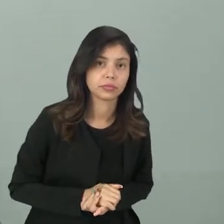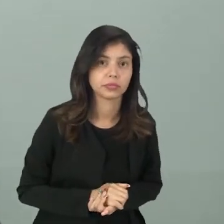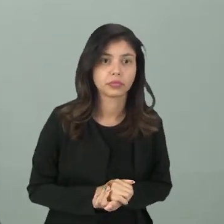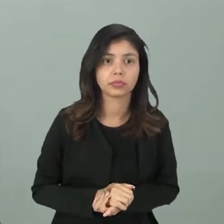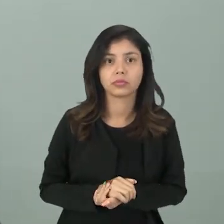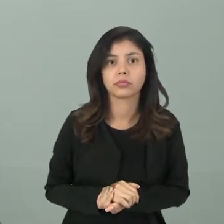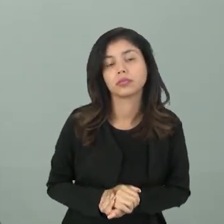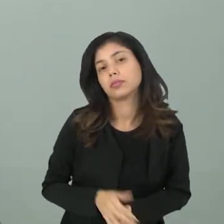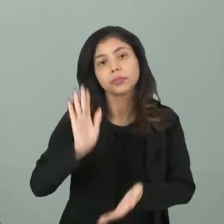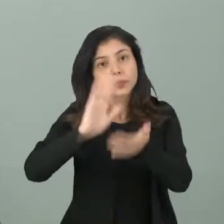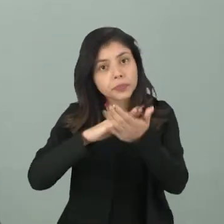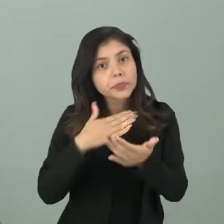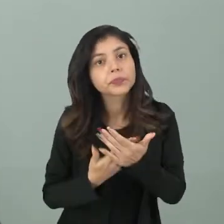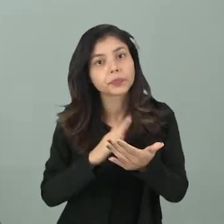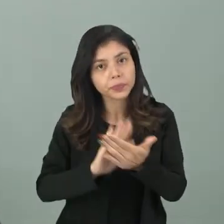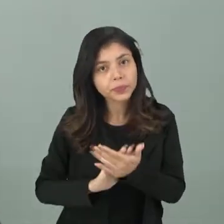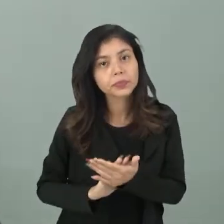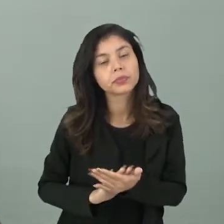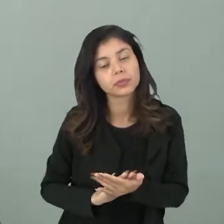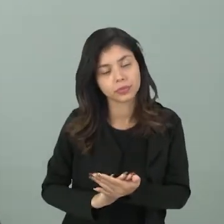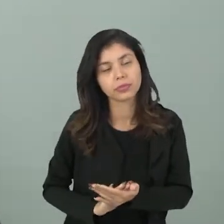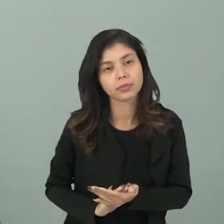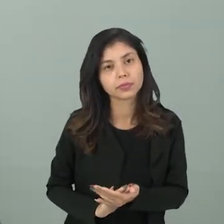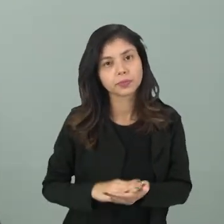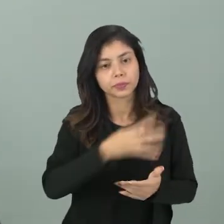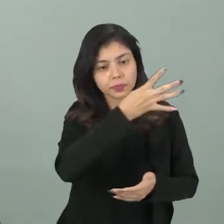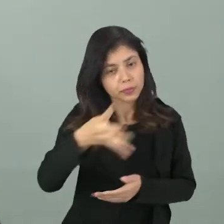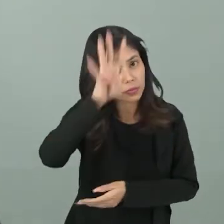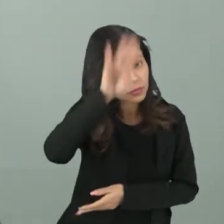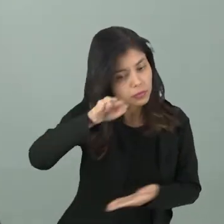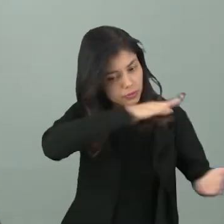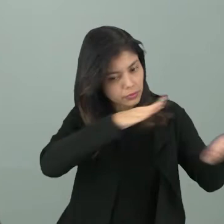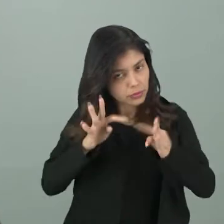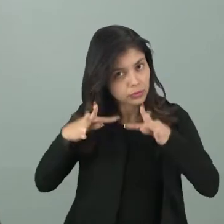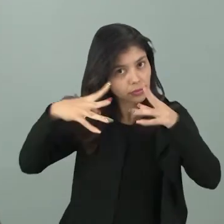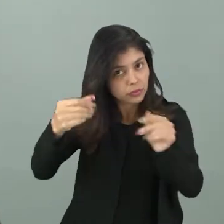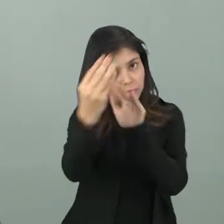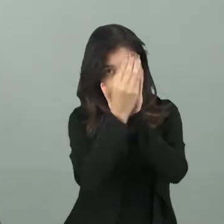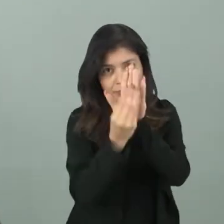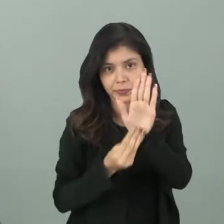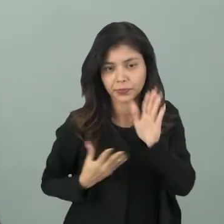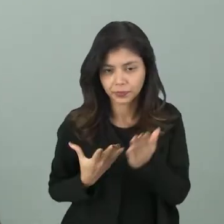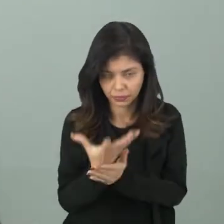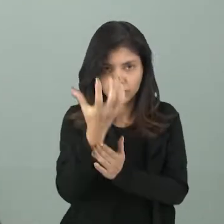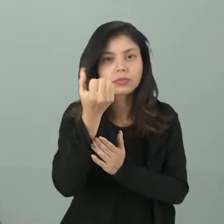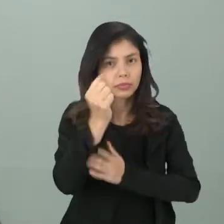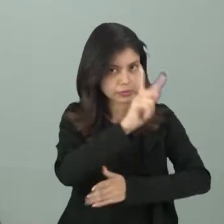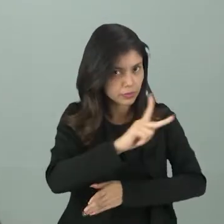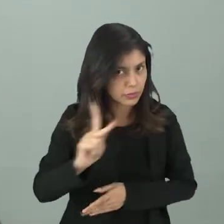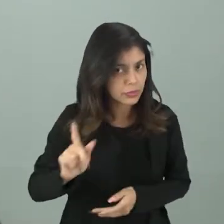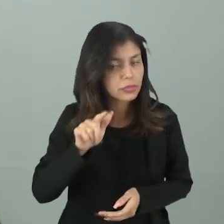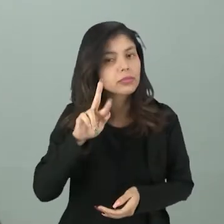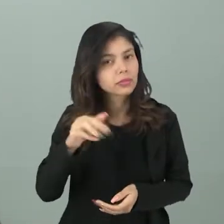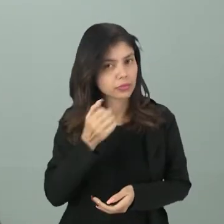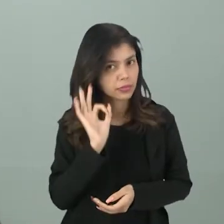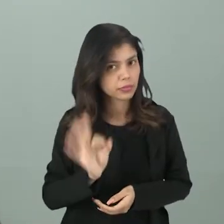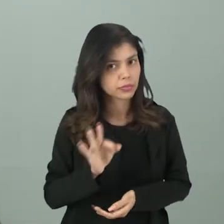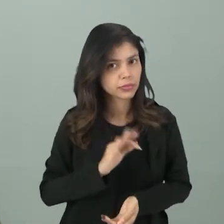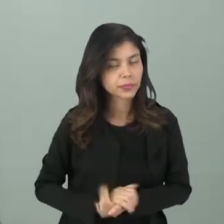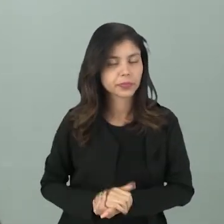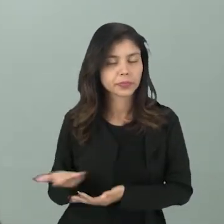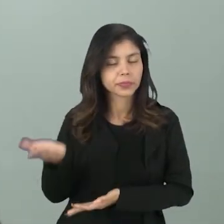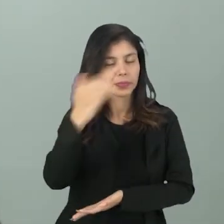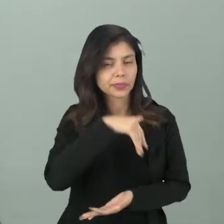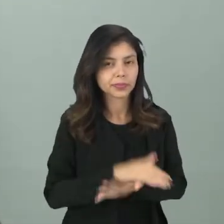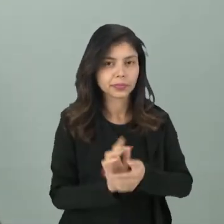né, para interpretarmos essa tabela a partir de todos esses dados coletados pela professora Glória, certo?